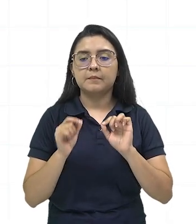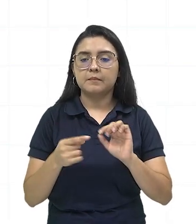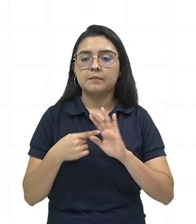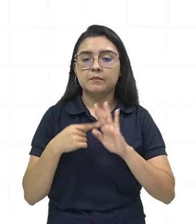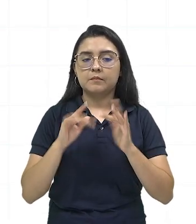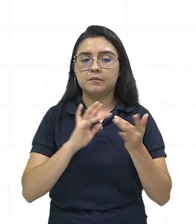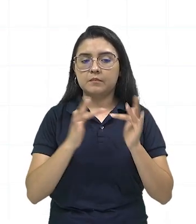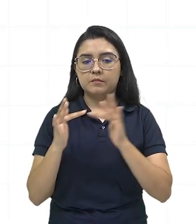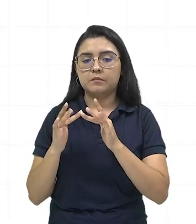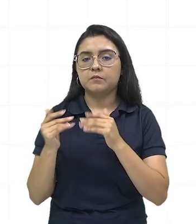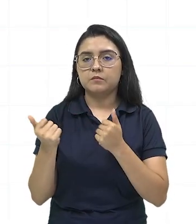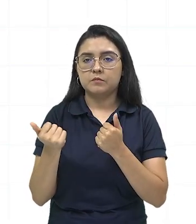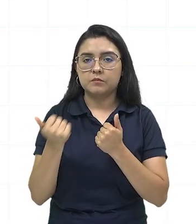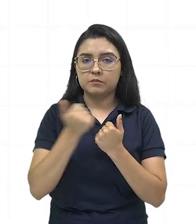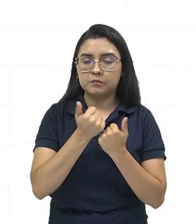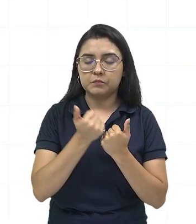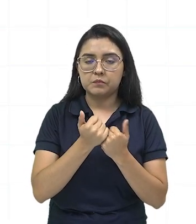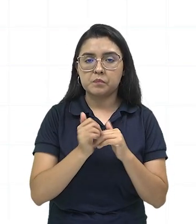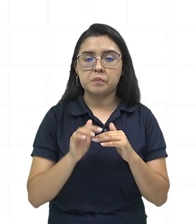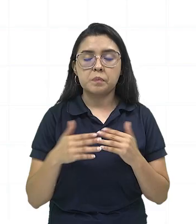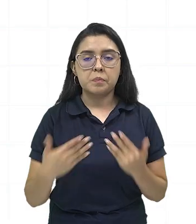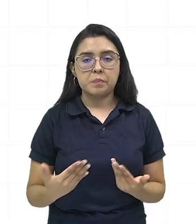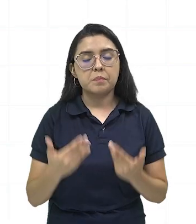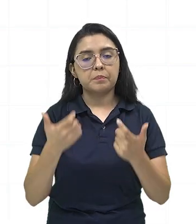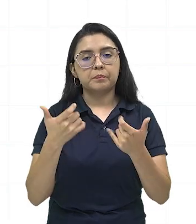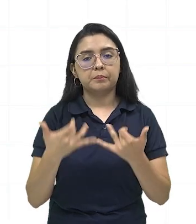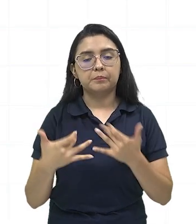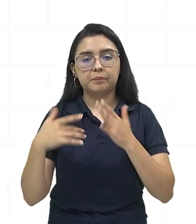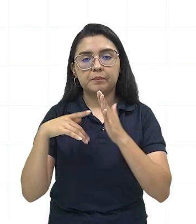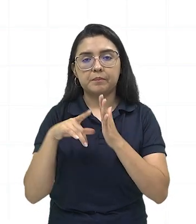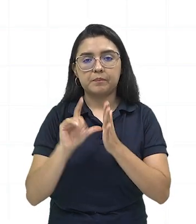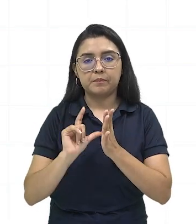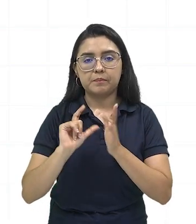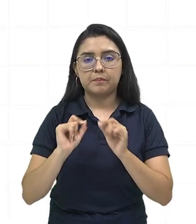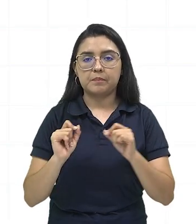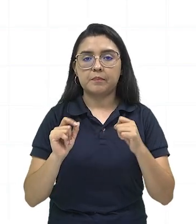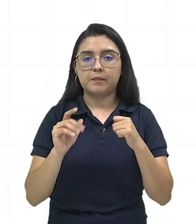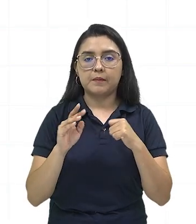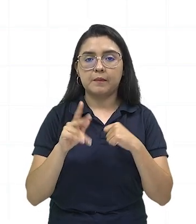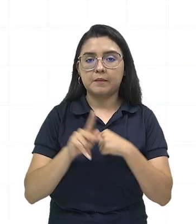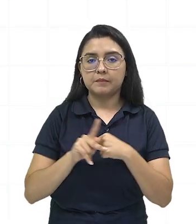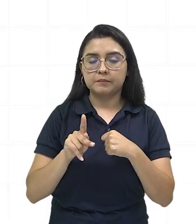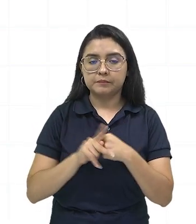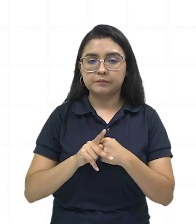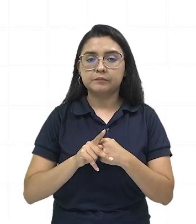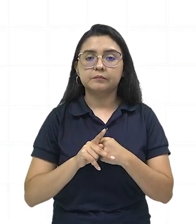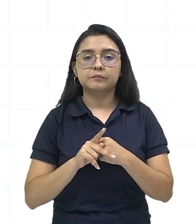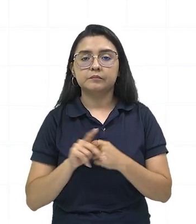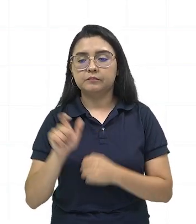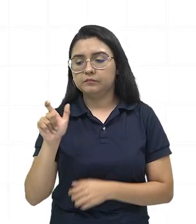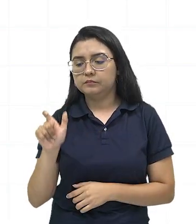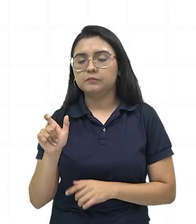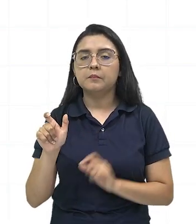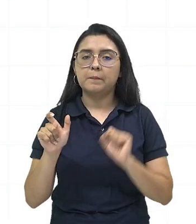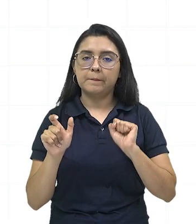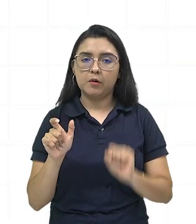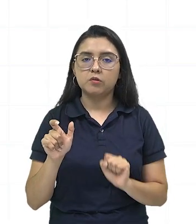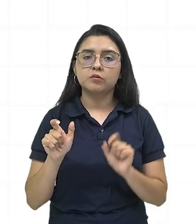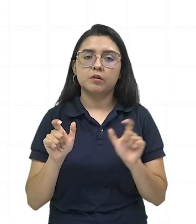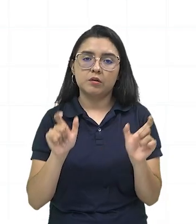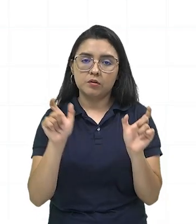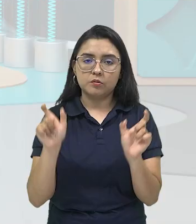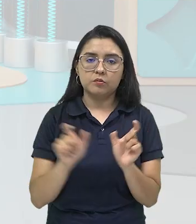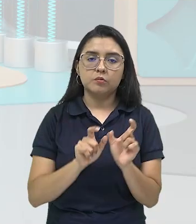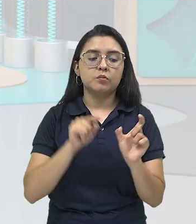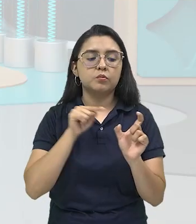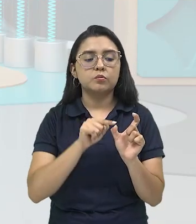contexto, substituindo. Então foi o que eu falei para vocês ainda agora, né? Que o pronome ele vai acompanhar, ele pode acompanhar